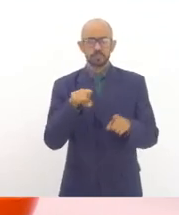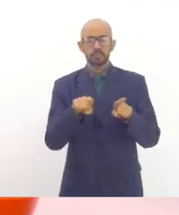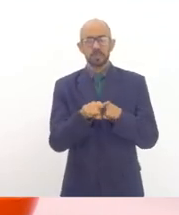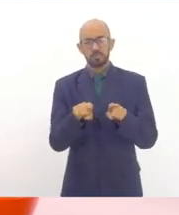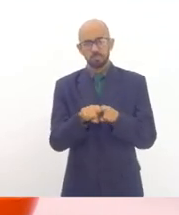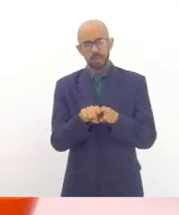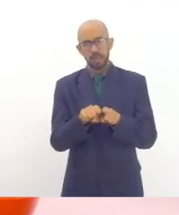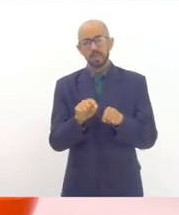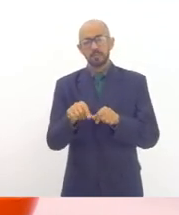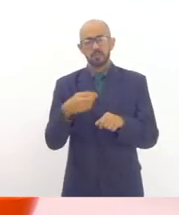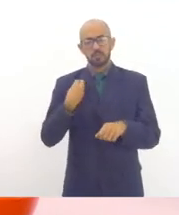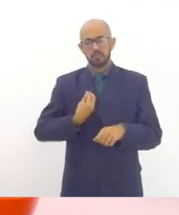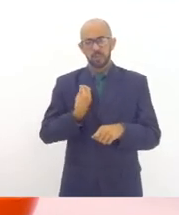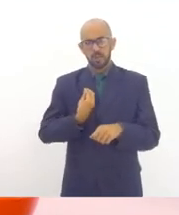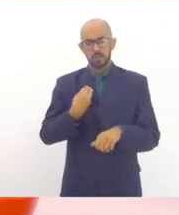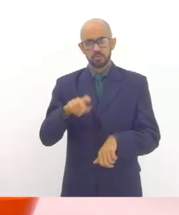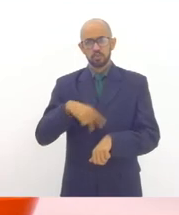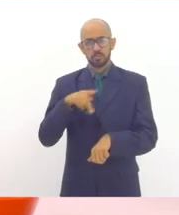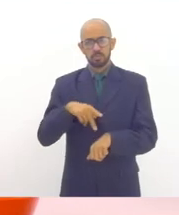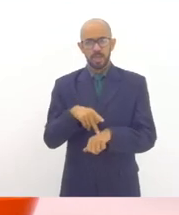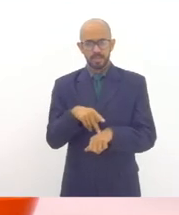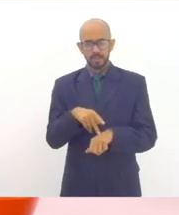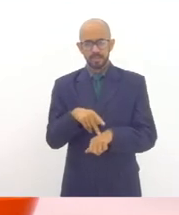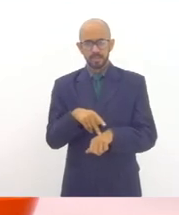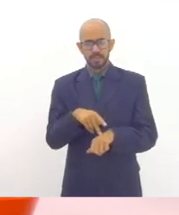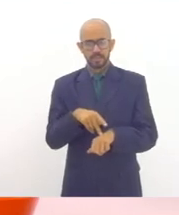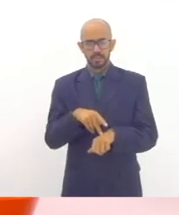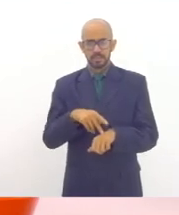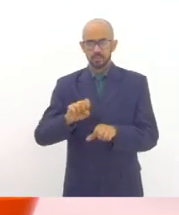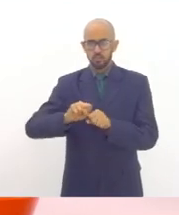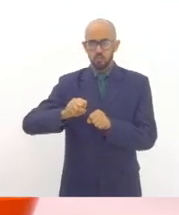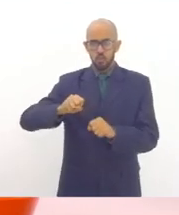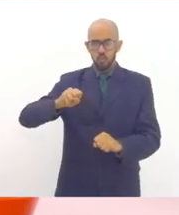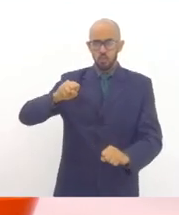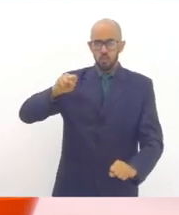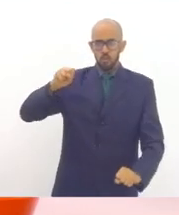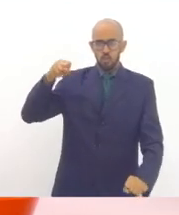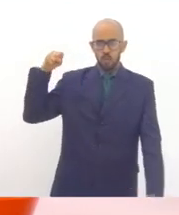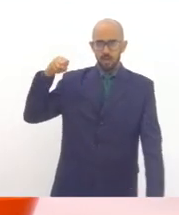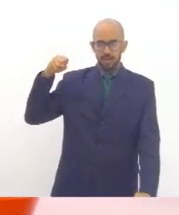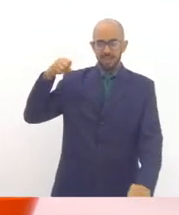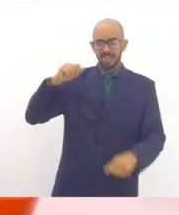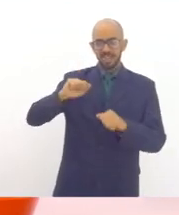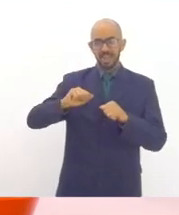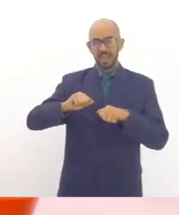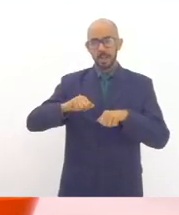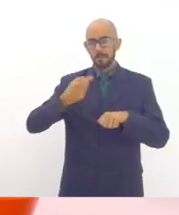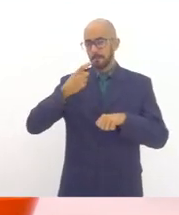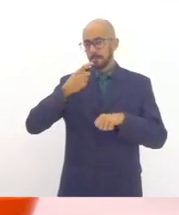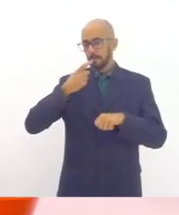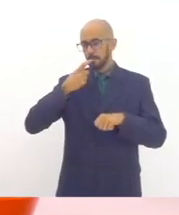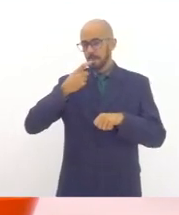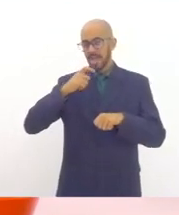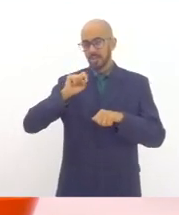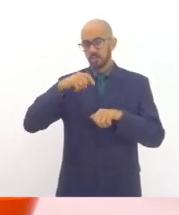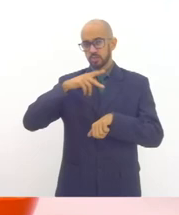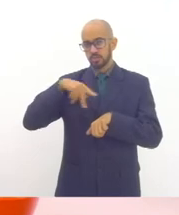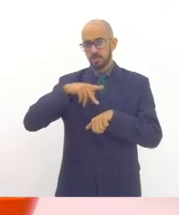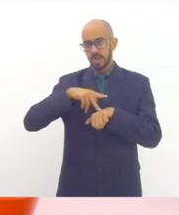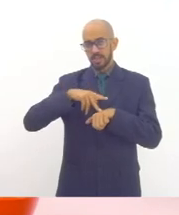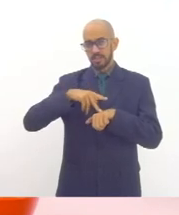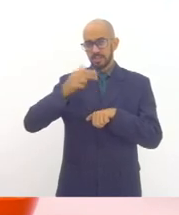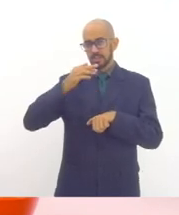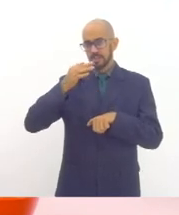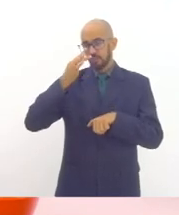disso, vivemos em um país cuja dimensão continental amplia a fronteira com países de língua espanhola,